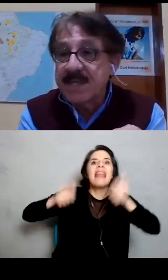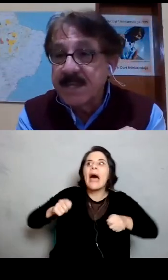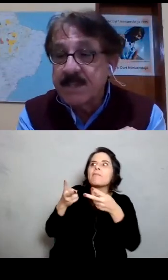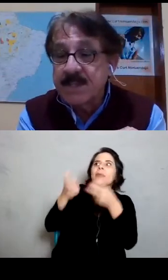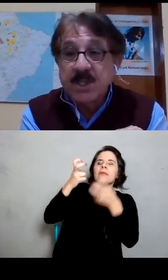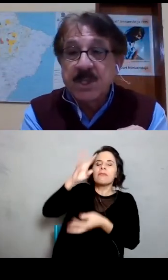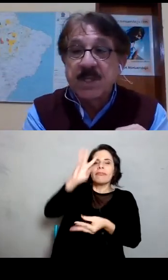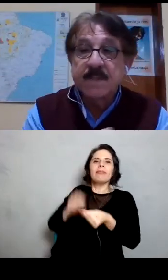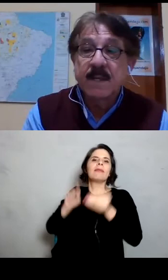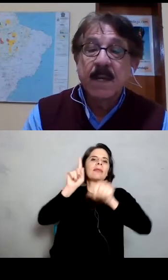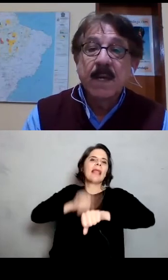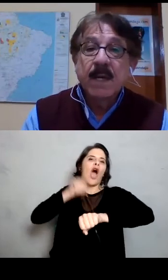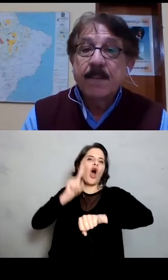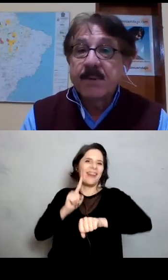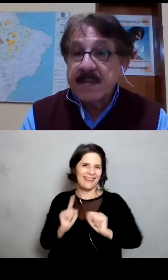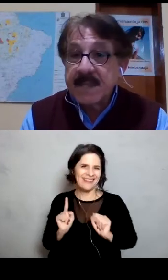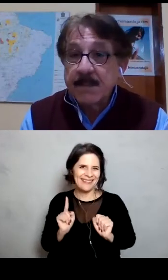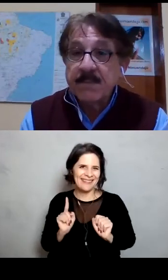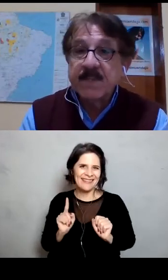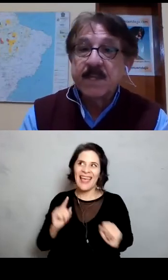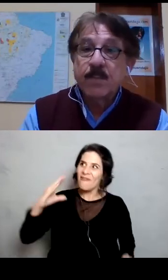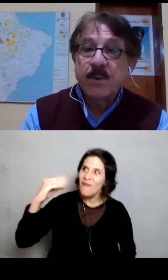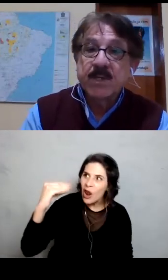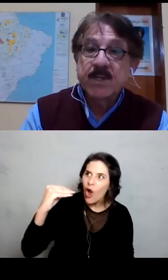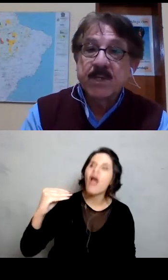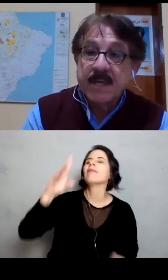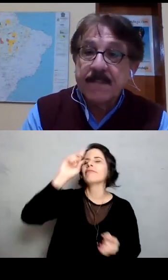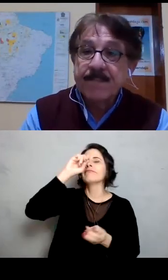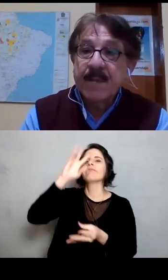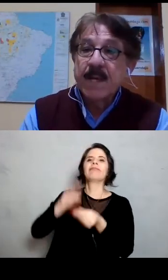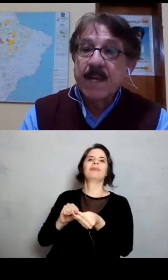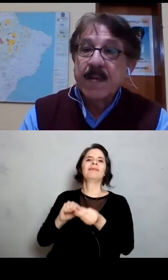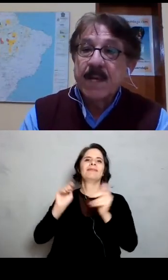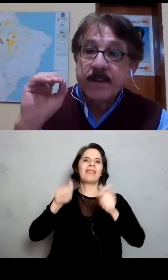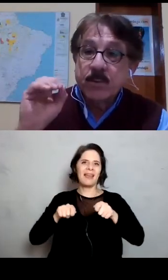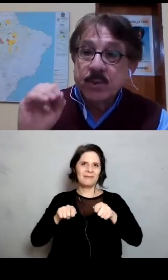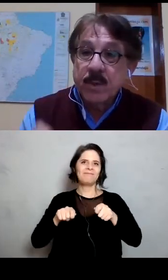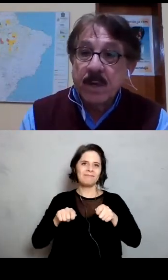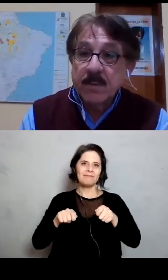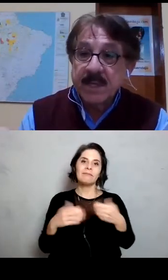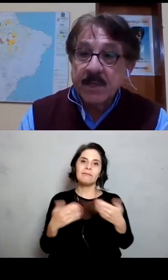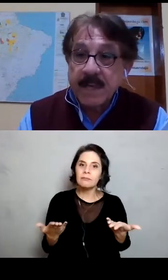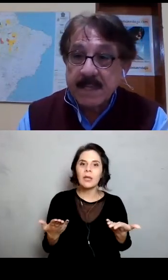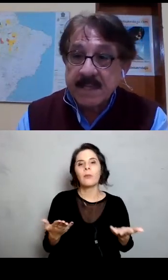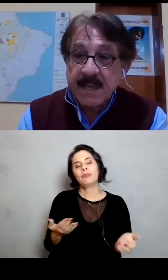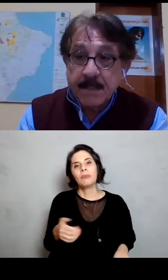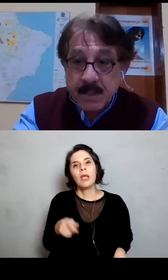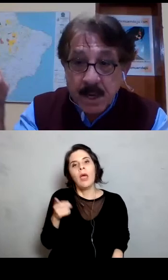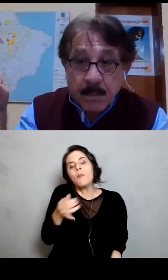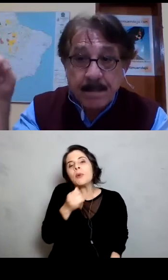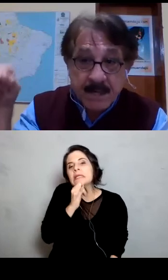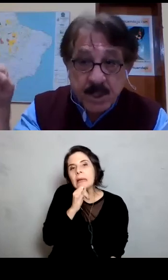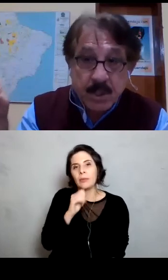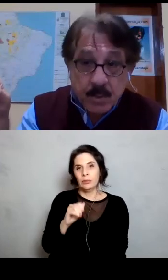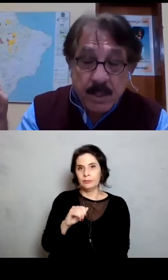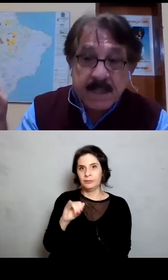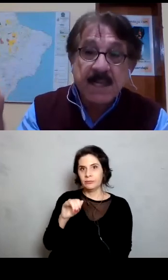de muitas línguas indígenas. Por exemplo, você não pode dizer o João está doente sem botar